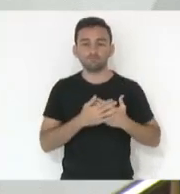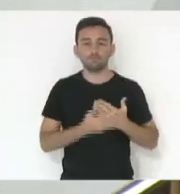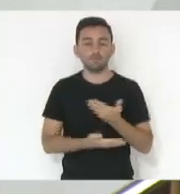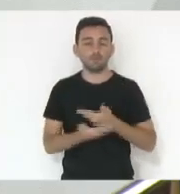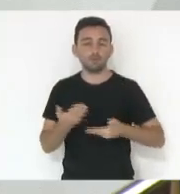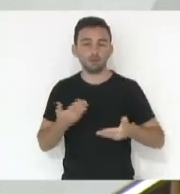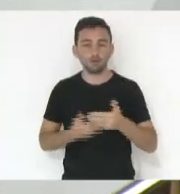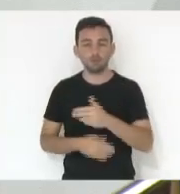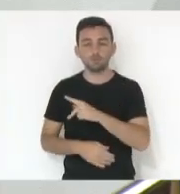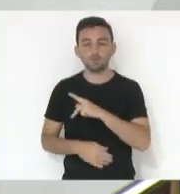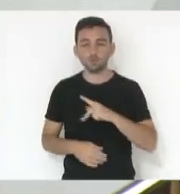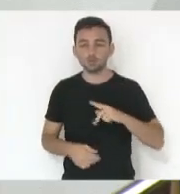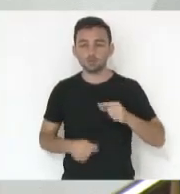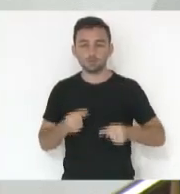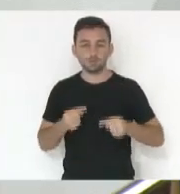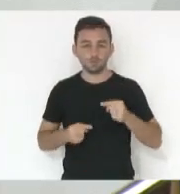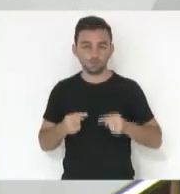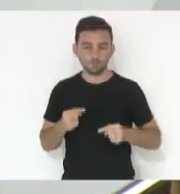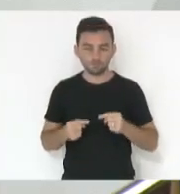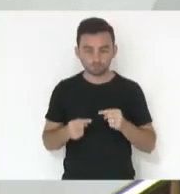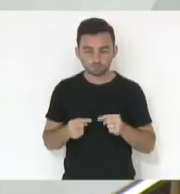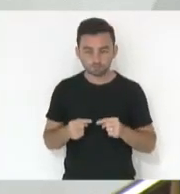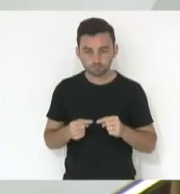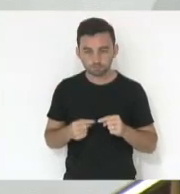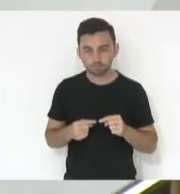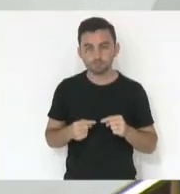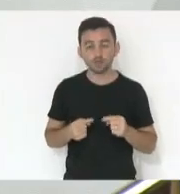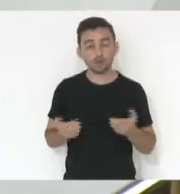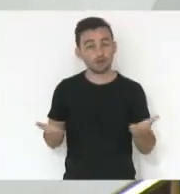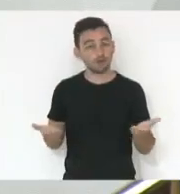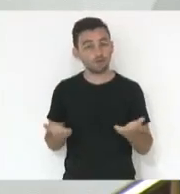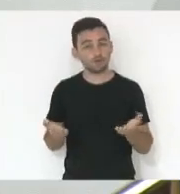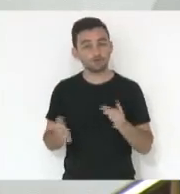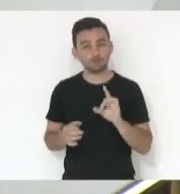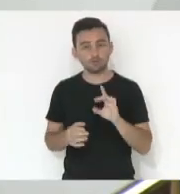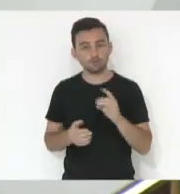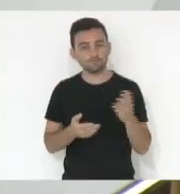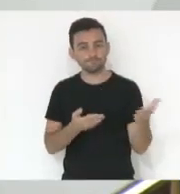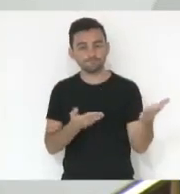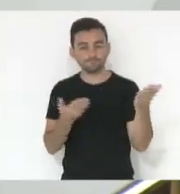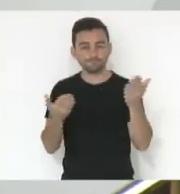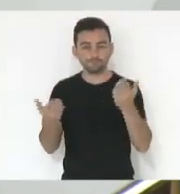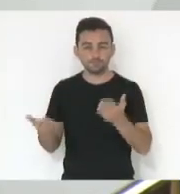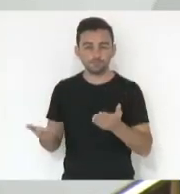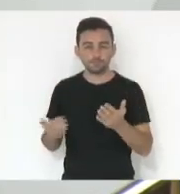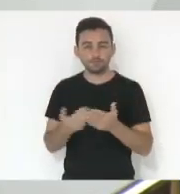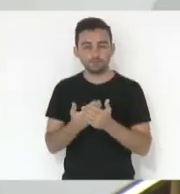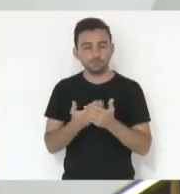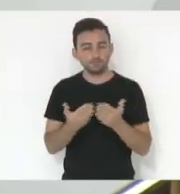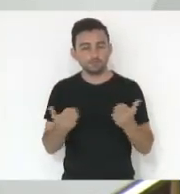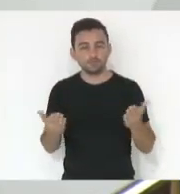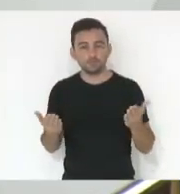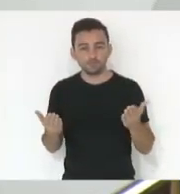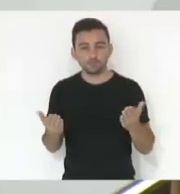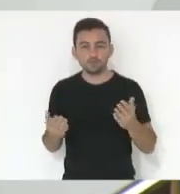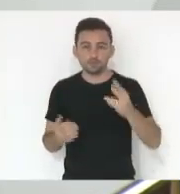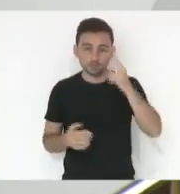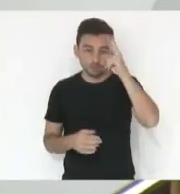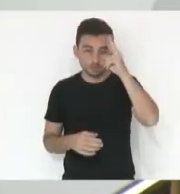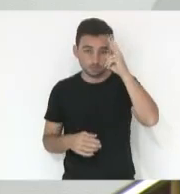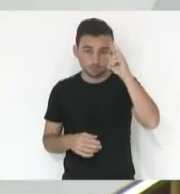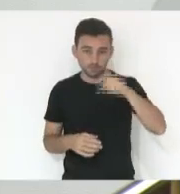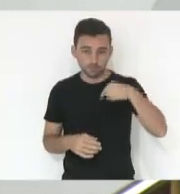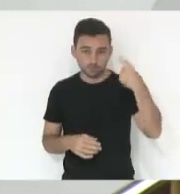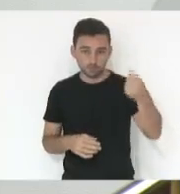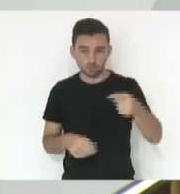políticas públicas. Portanto, fica aqui também este convite para a próxima segunda-feira,